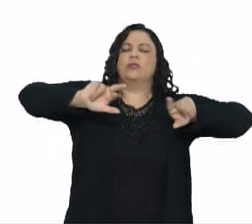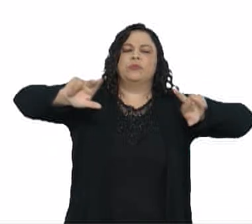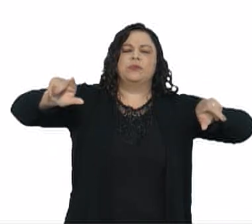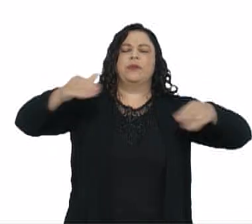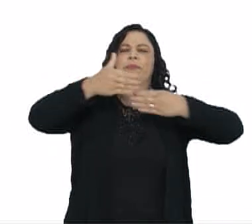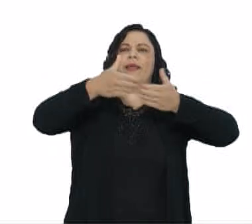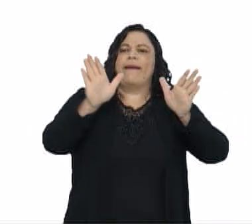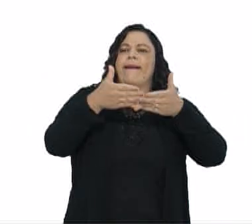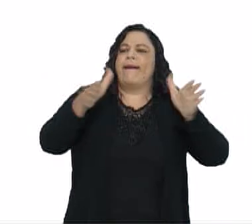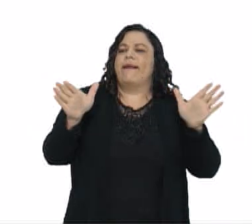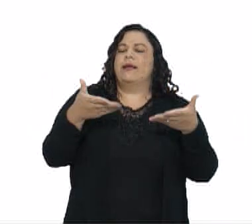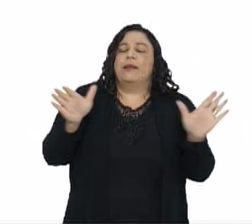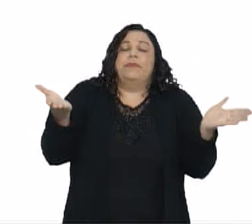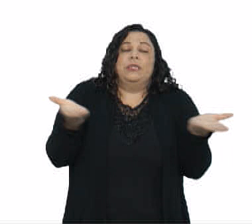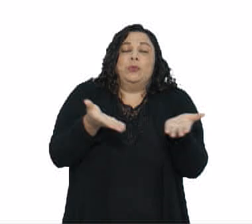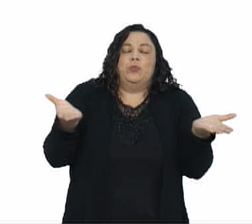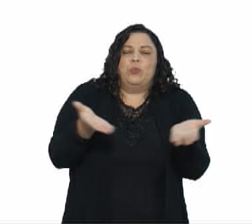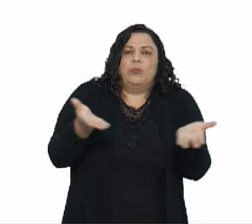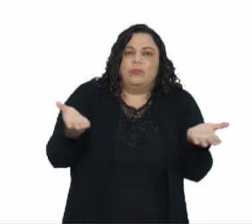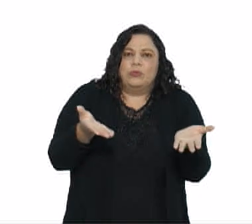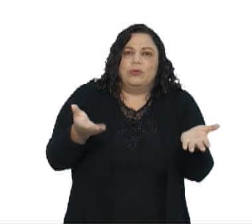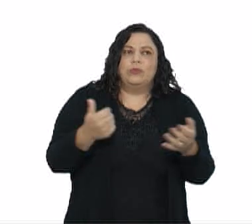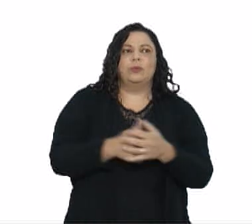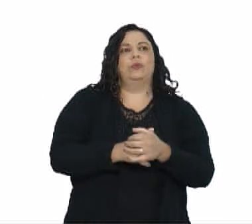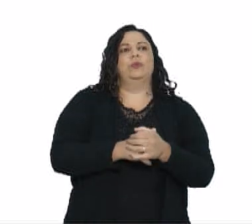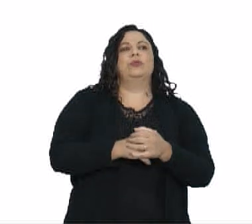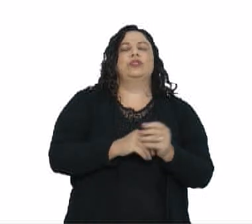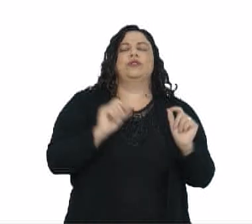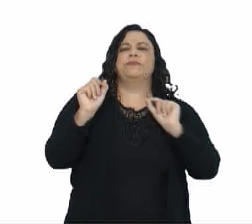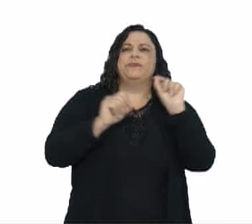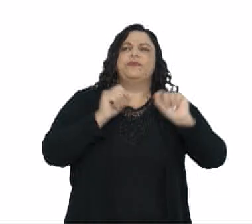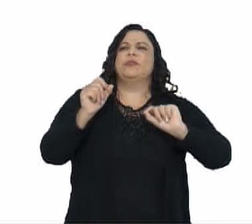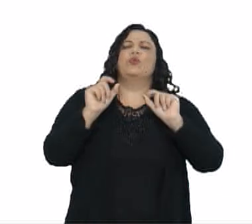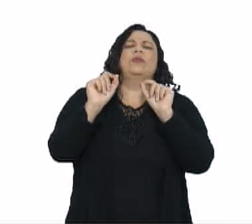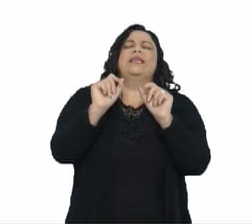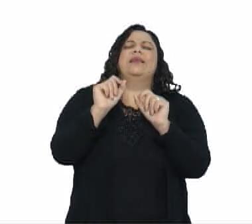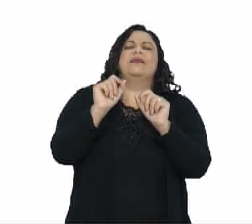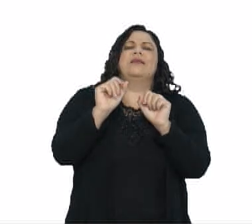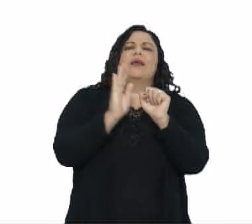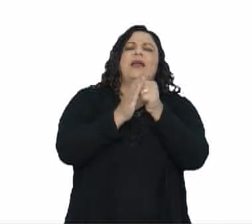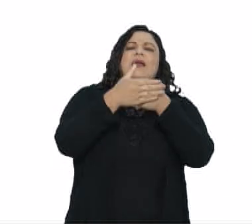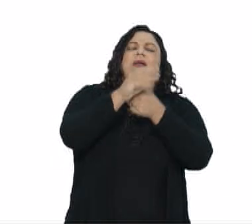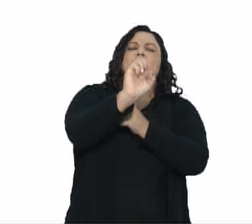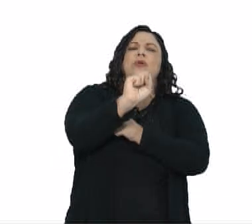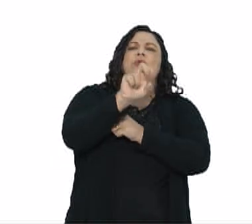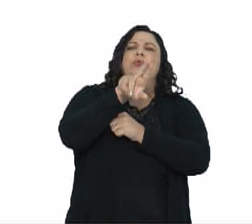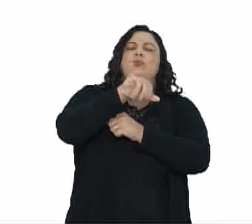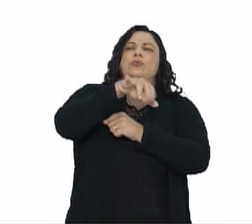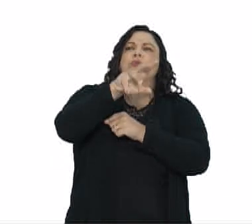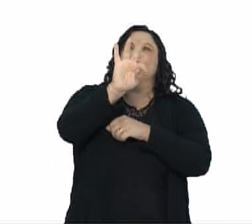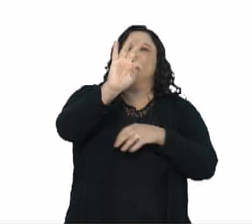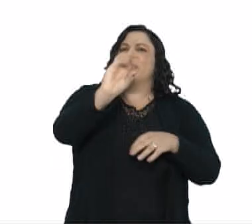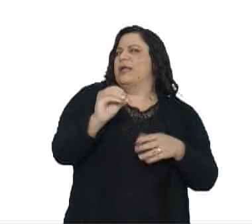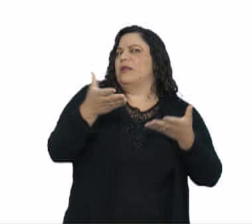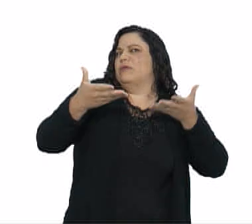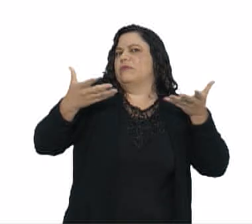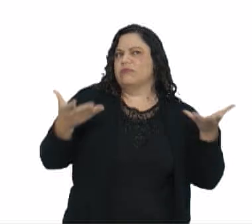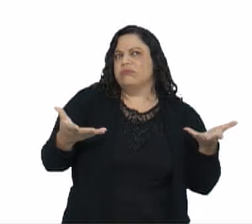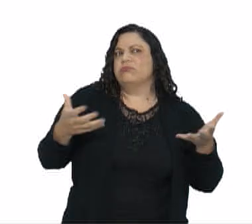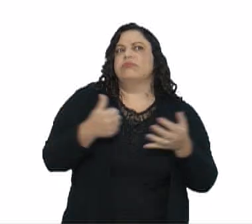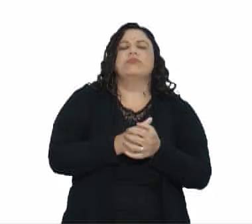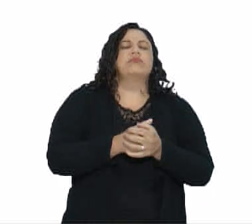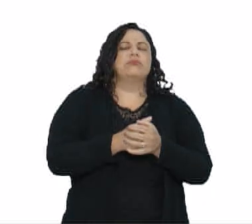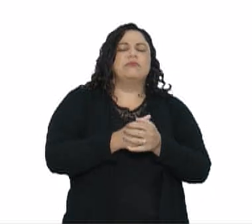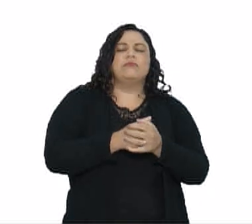27/5/2020. Então lá, shoppings e centros comerciais são o sujeito da oração. O que se diz sobre os